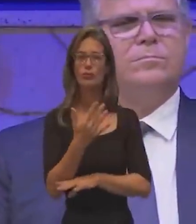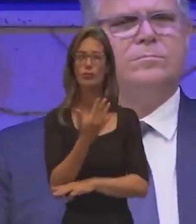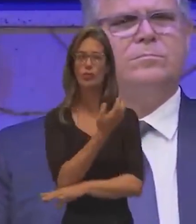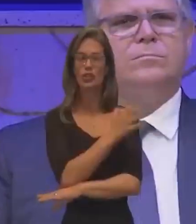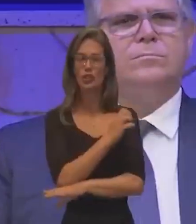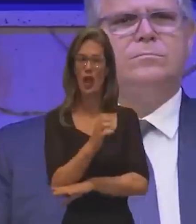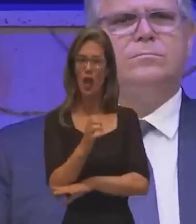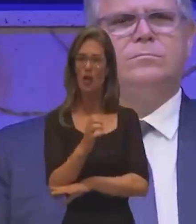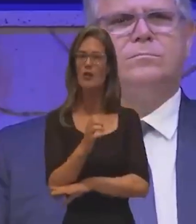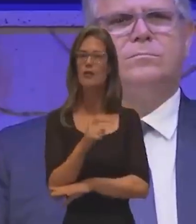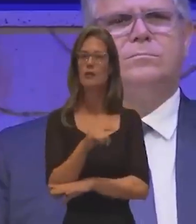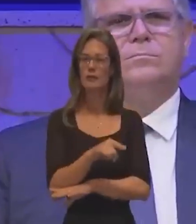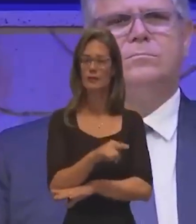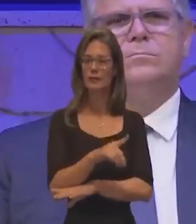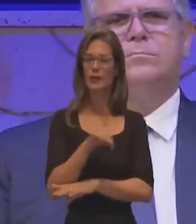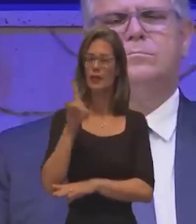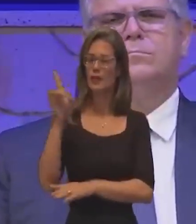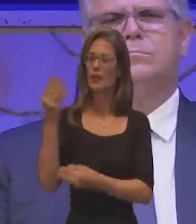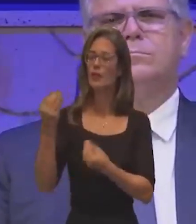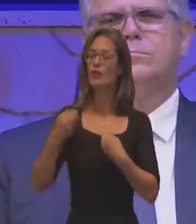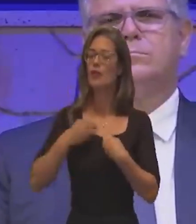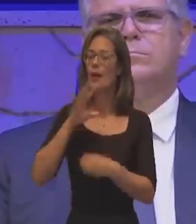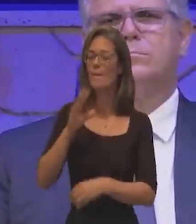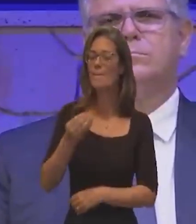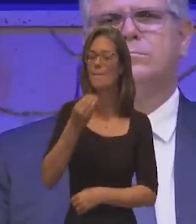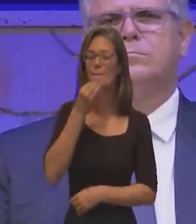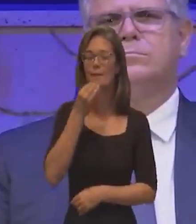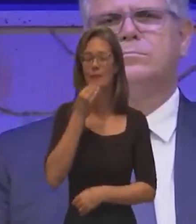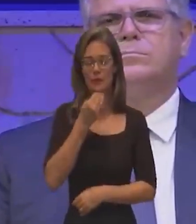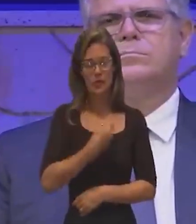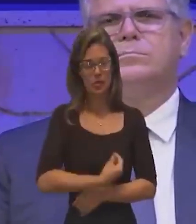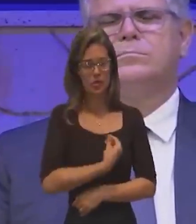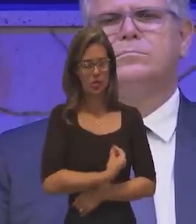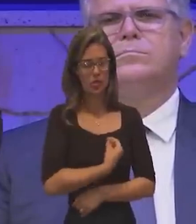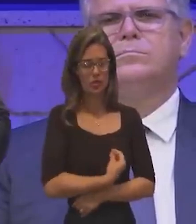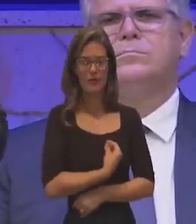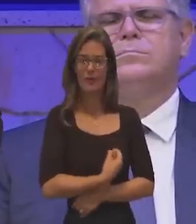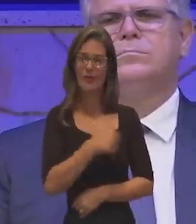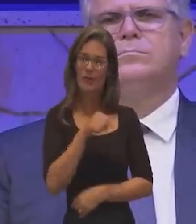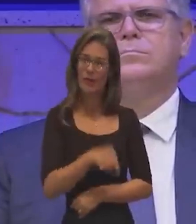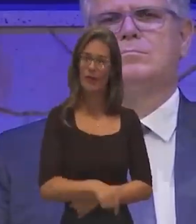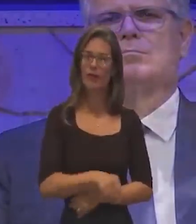em que o Senhor nos dá o privilégio de nós vivermos a nossa vida,